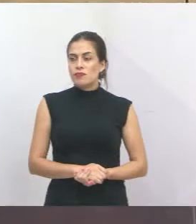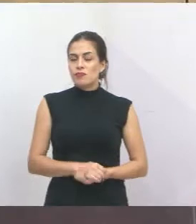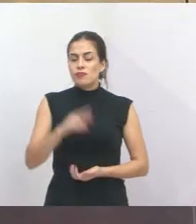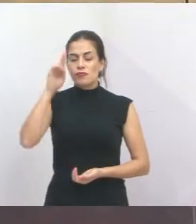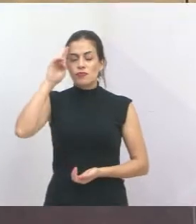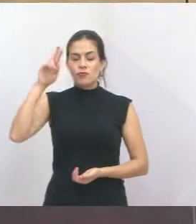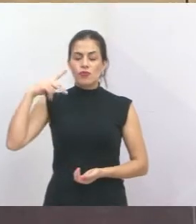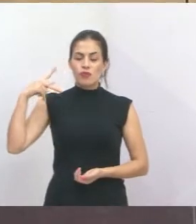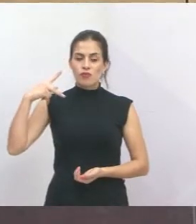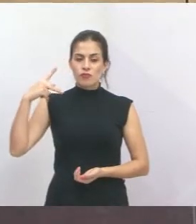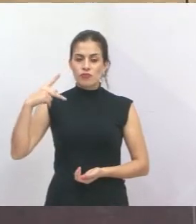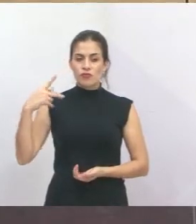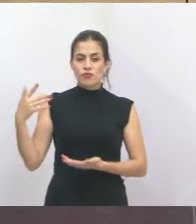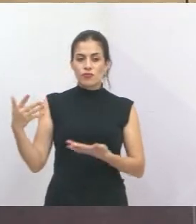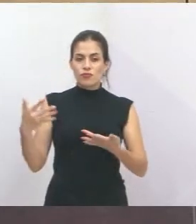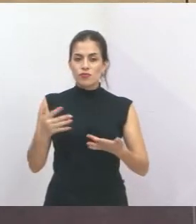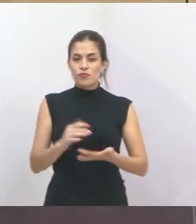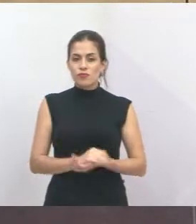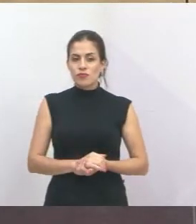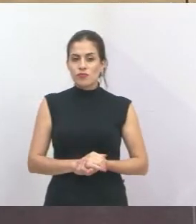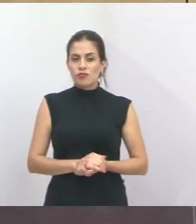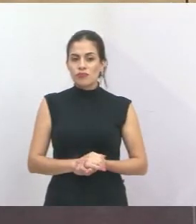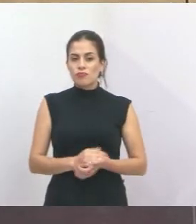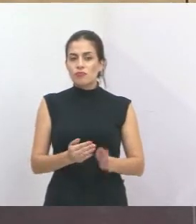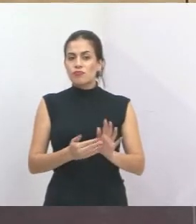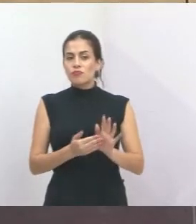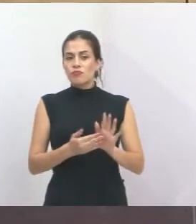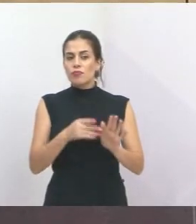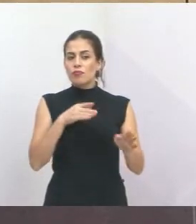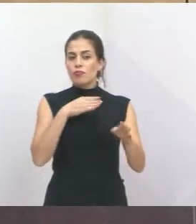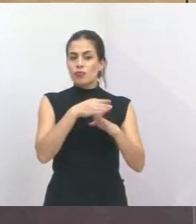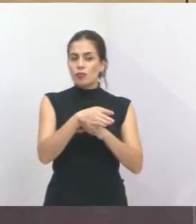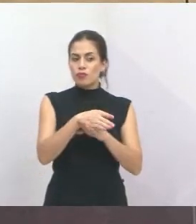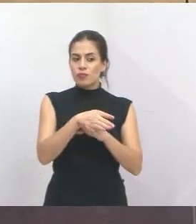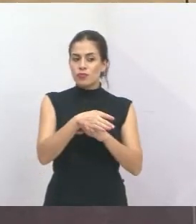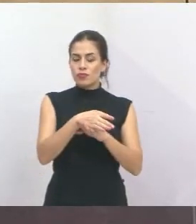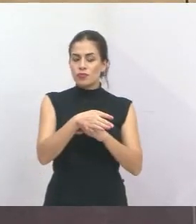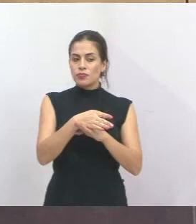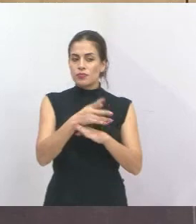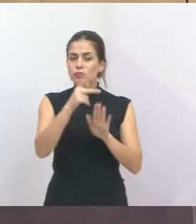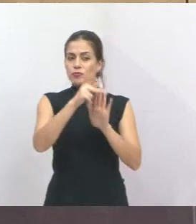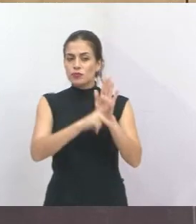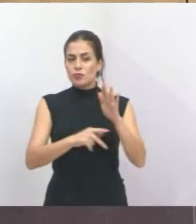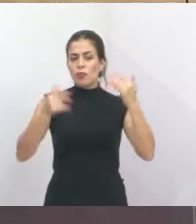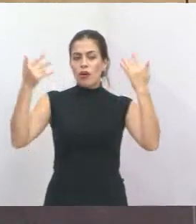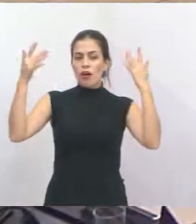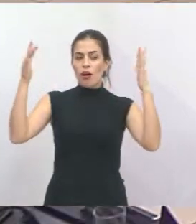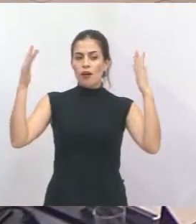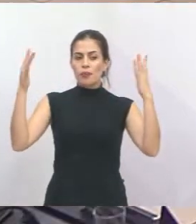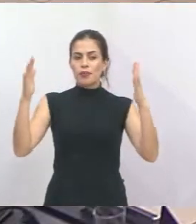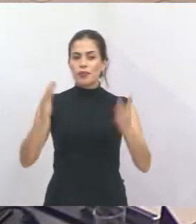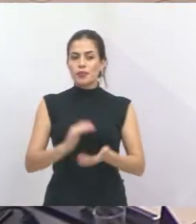Senhores vereadores, vereadoras, eu proponho a aprovação desse projeto por aclamação.